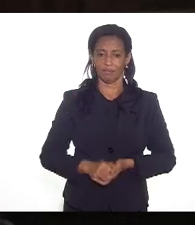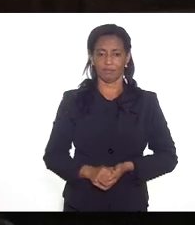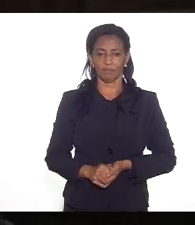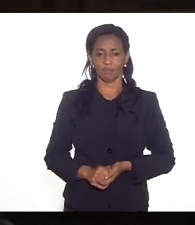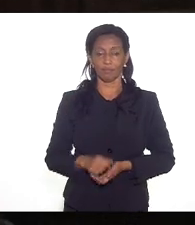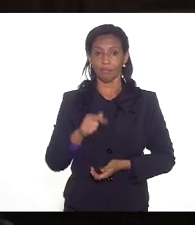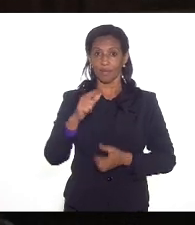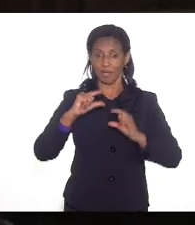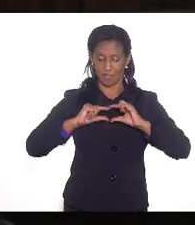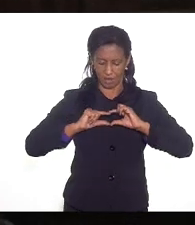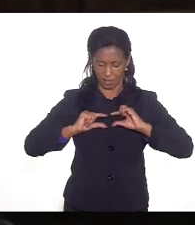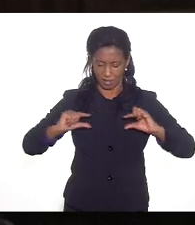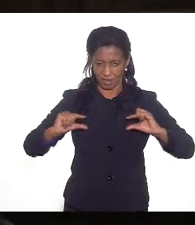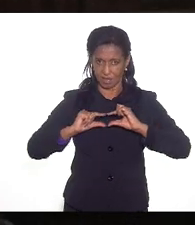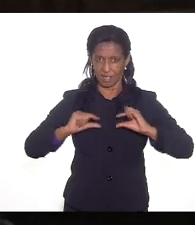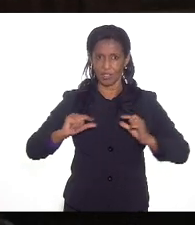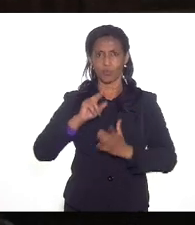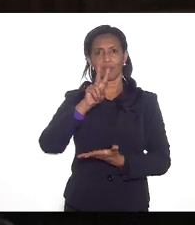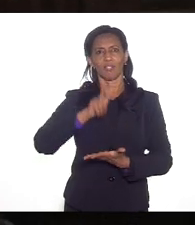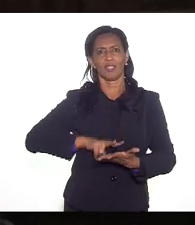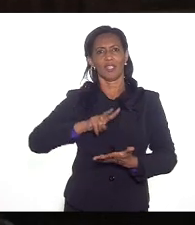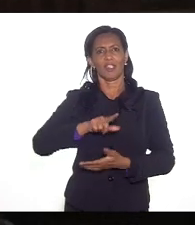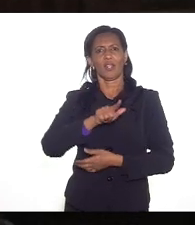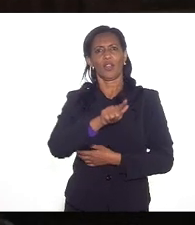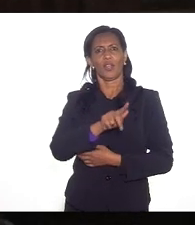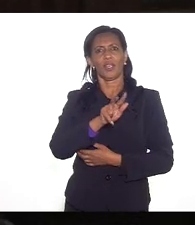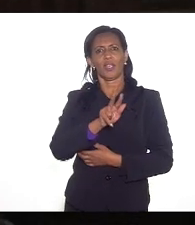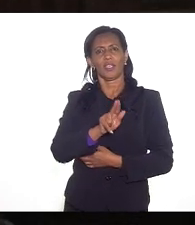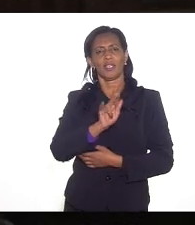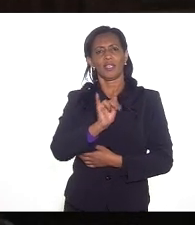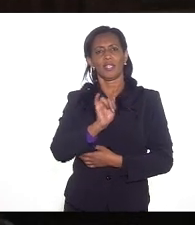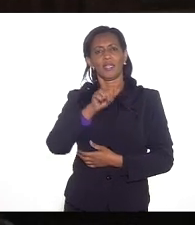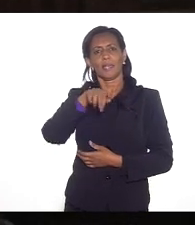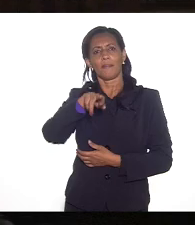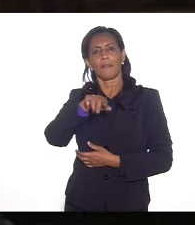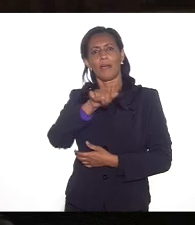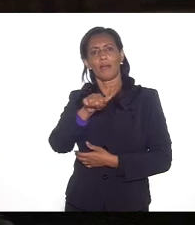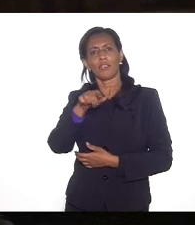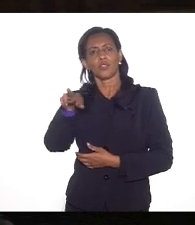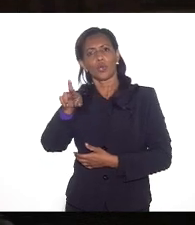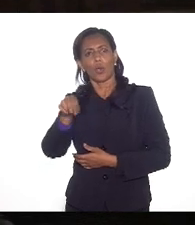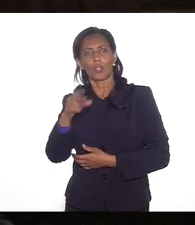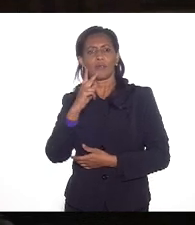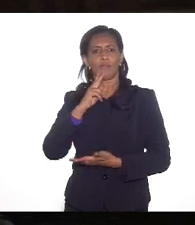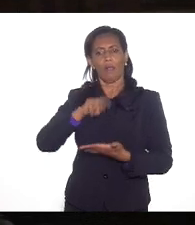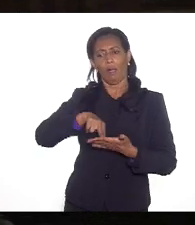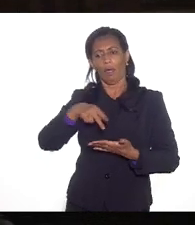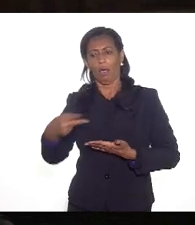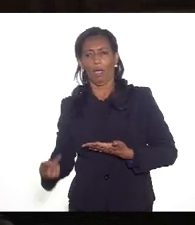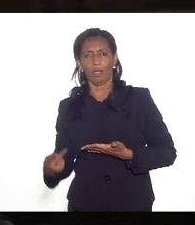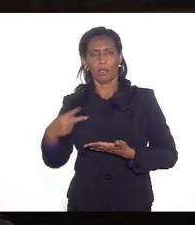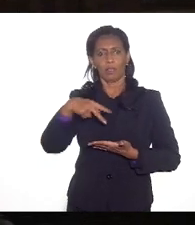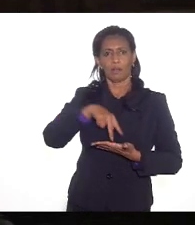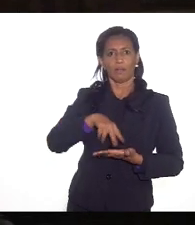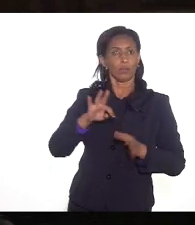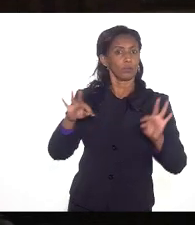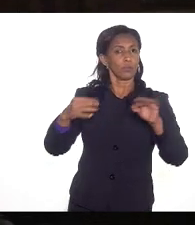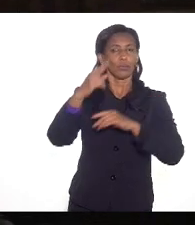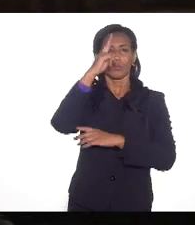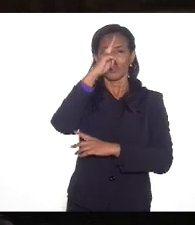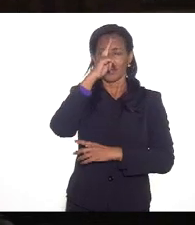esse trecho que ele leu do Guimarães Rosa que fala de cair e levantar todos se lembram